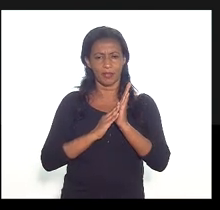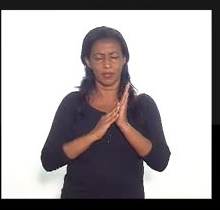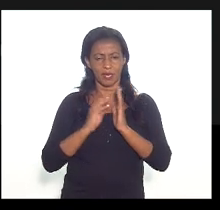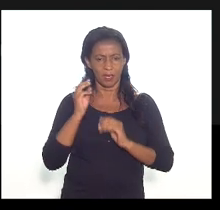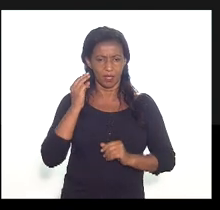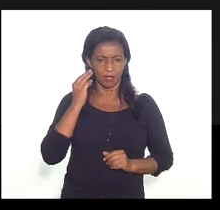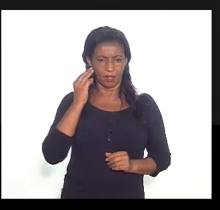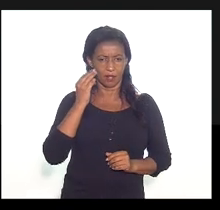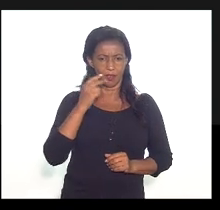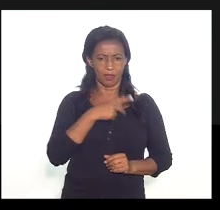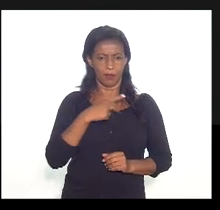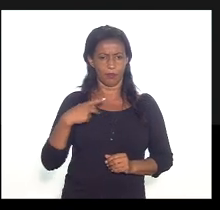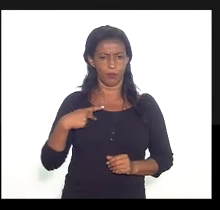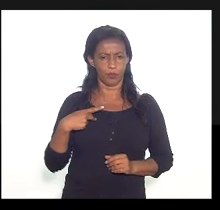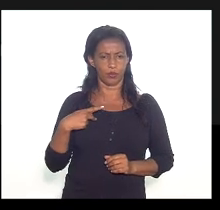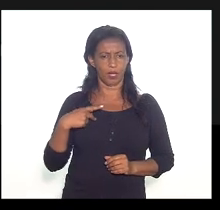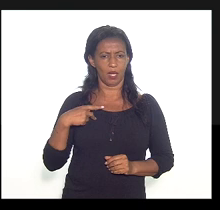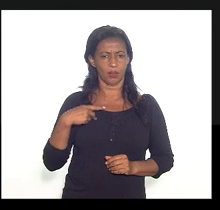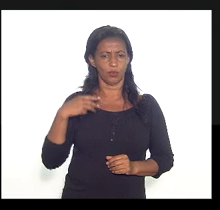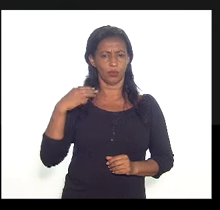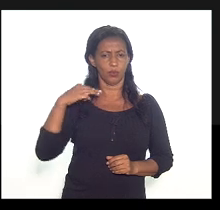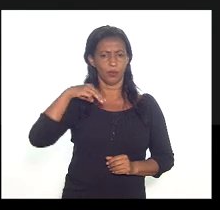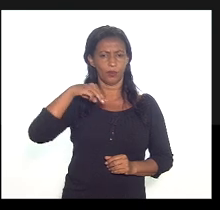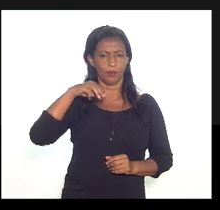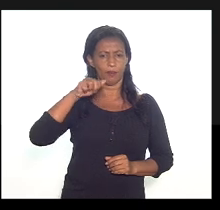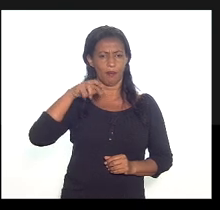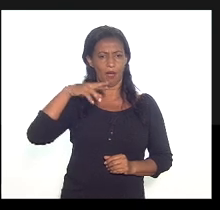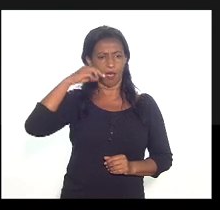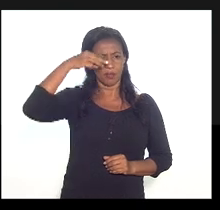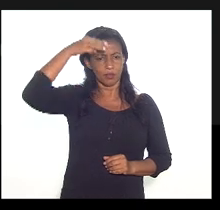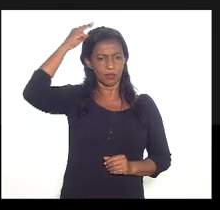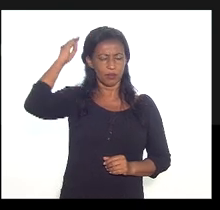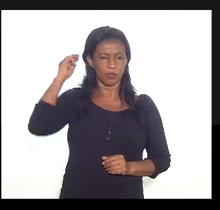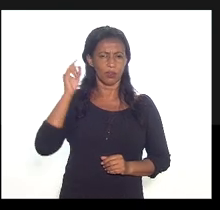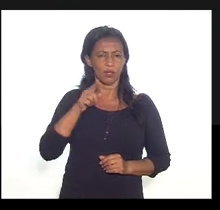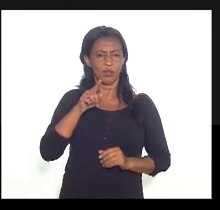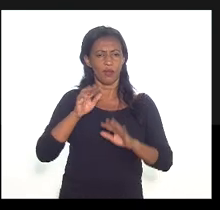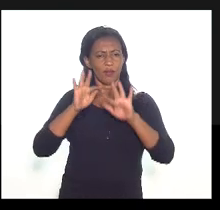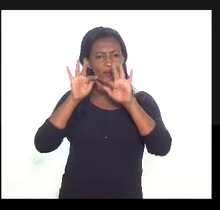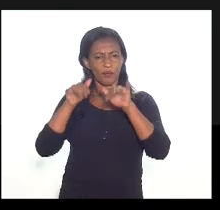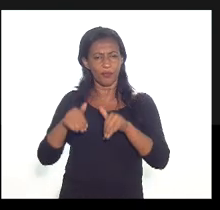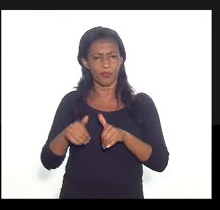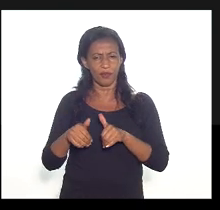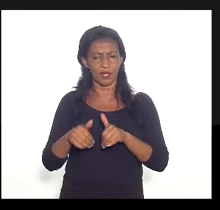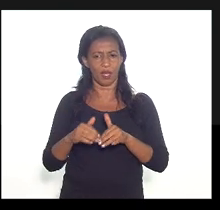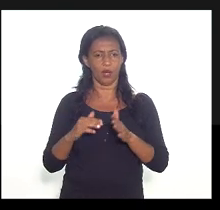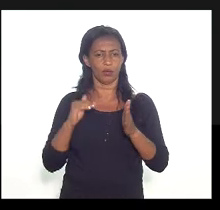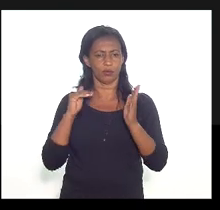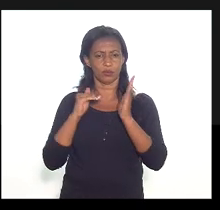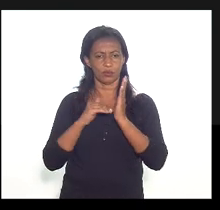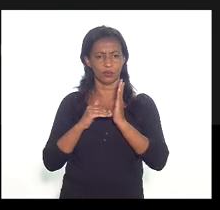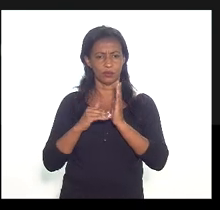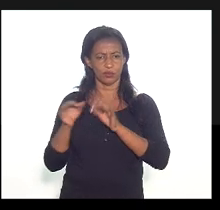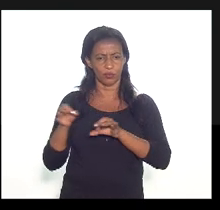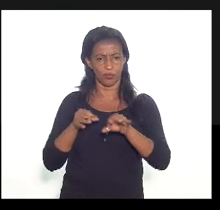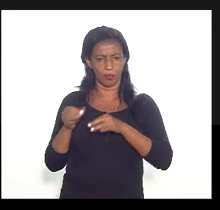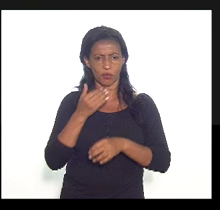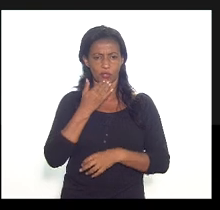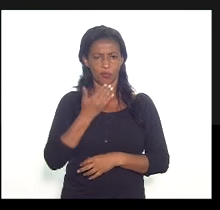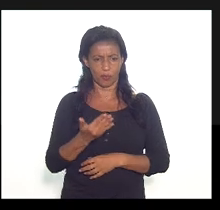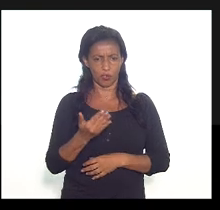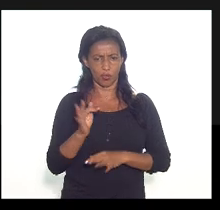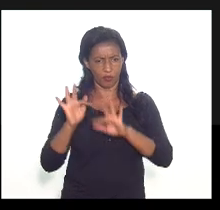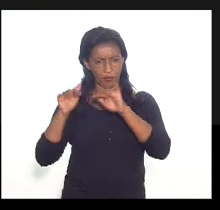Pacheco. Deputado Márcio Pacheco, nós não registramos, o senhor pediu forma final de redação? Forma de redação, senhor presidente. Foi pedido forma